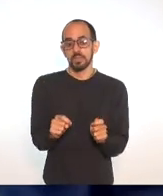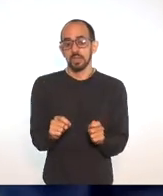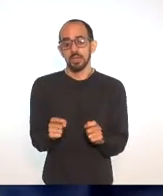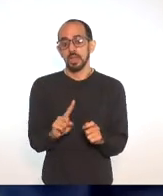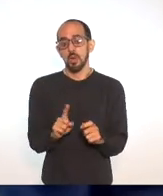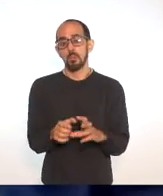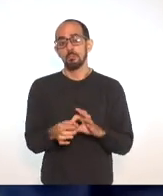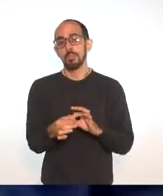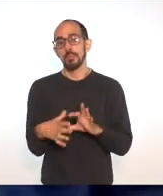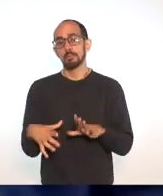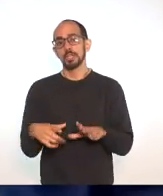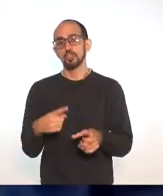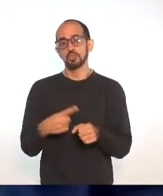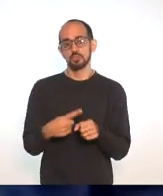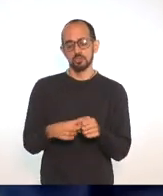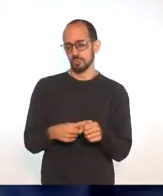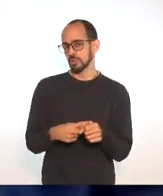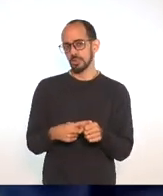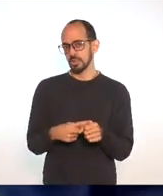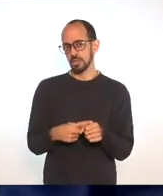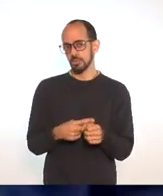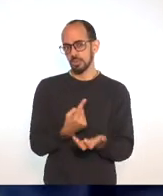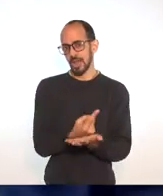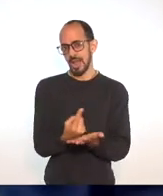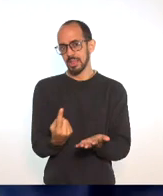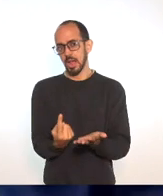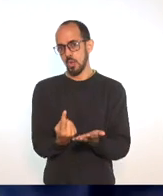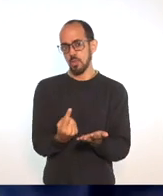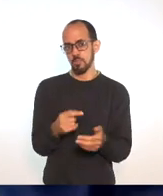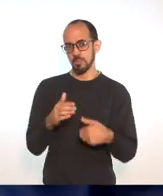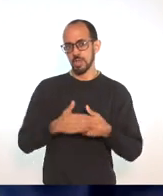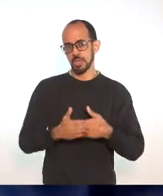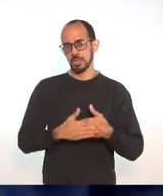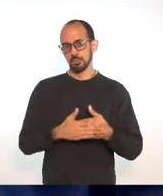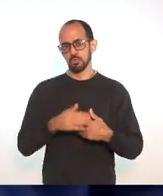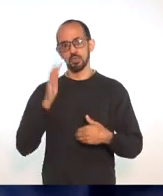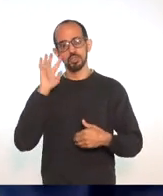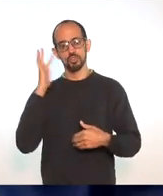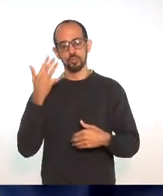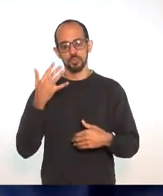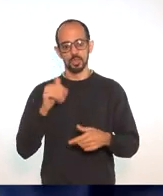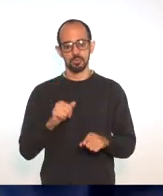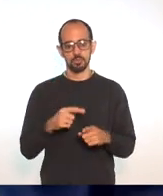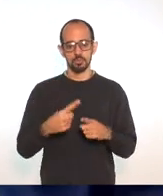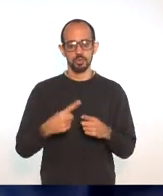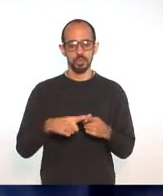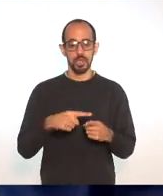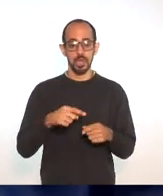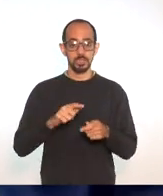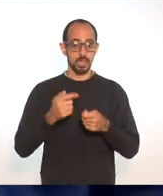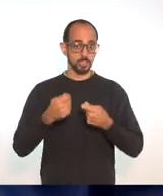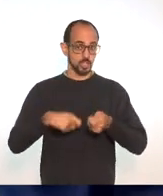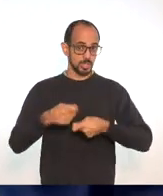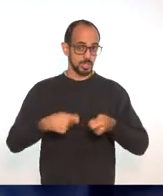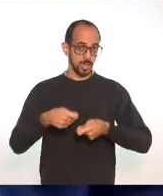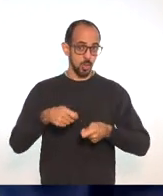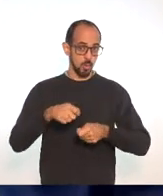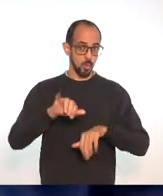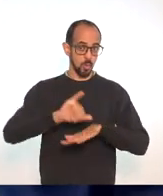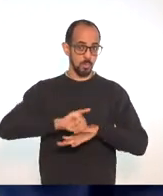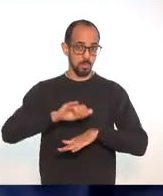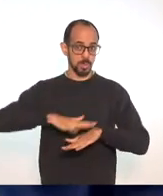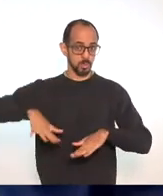pertence aos municípios e que é o diferencial da gestão Metropolitana digestivo diferencial região metropolitana Como eu disse é exatamente